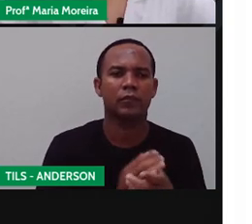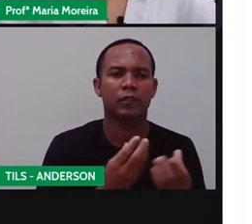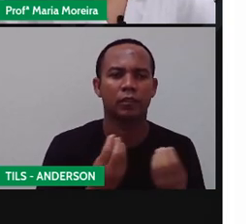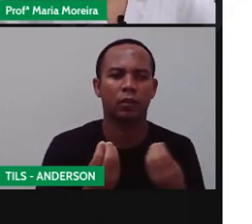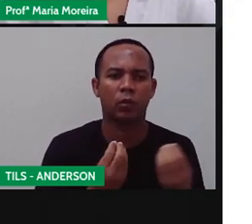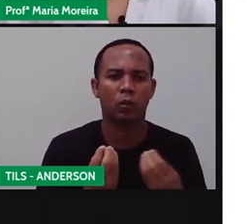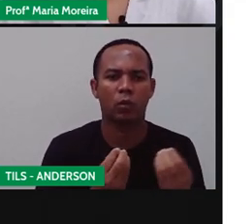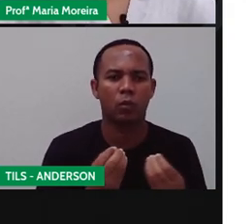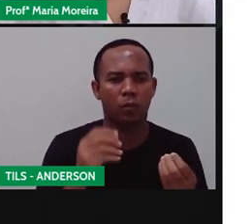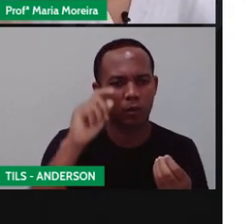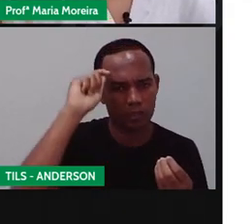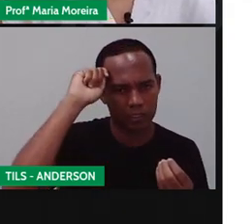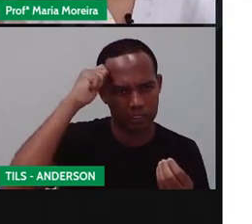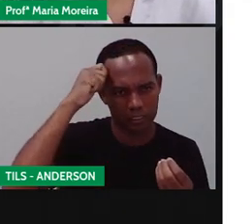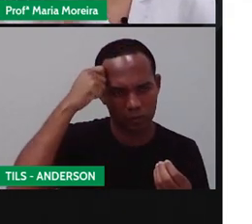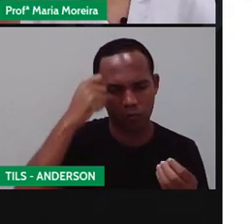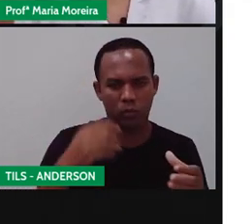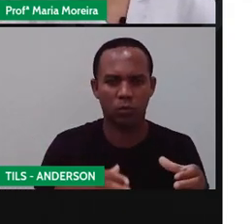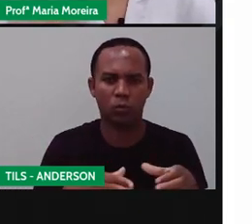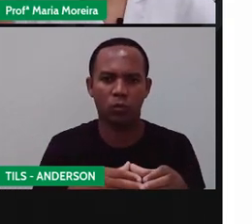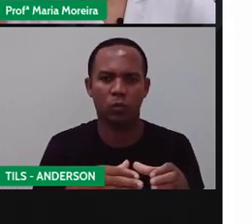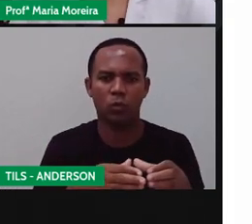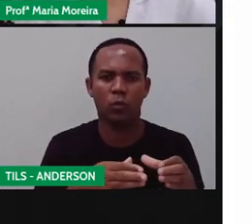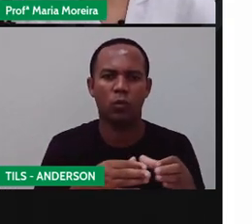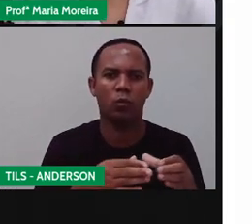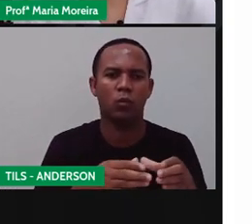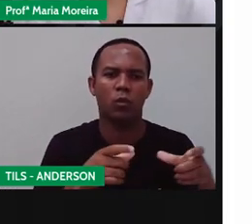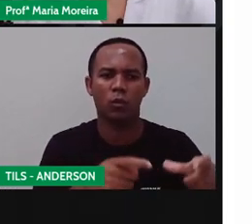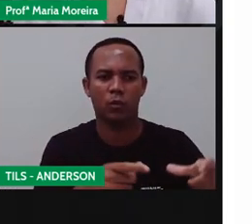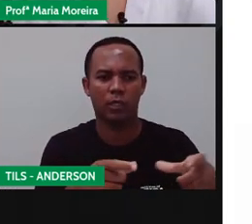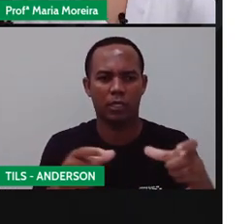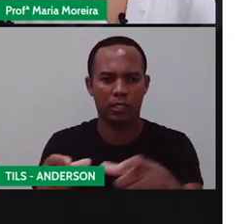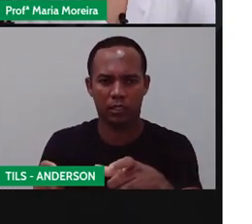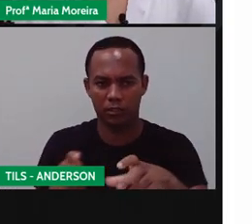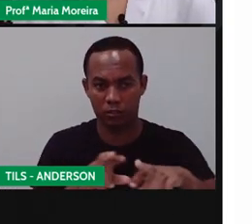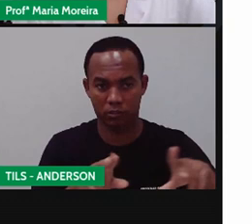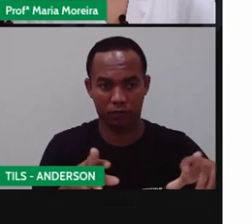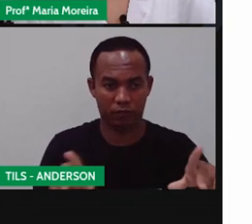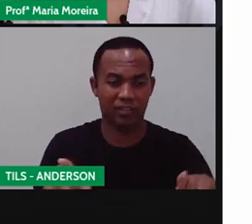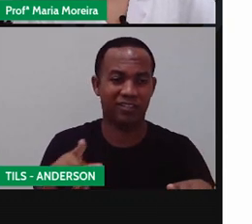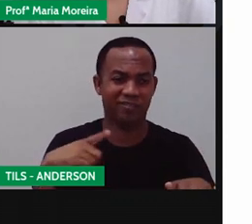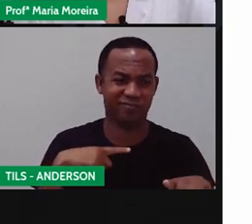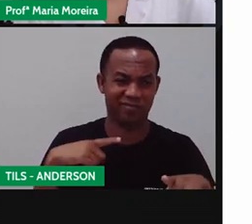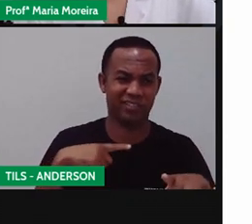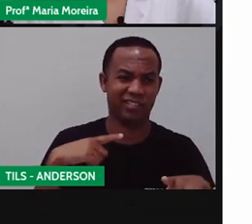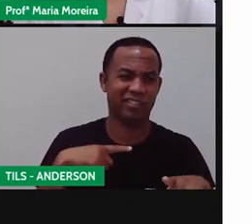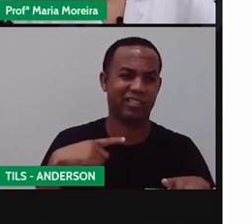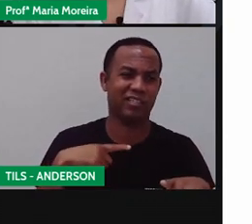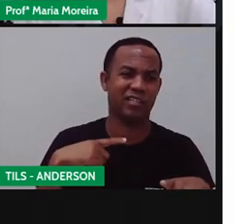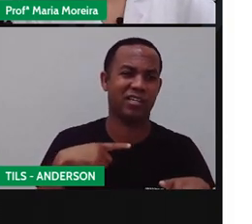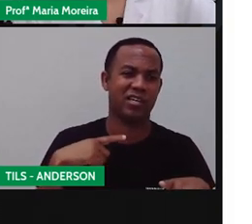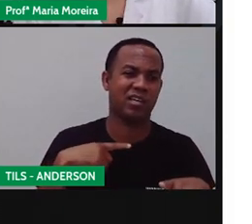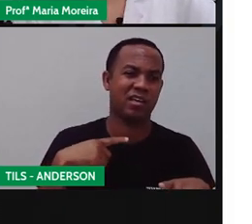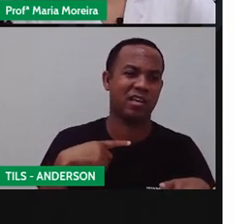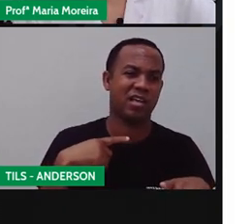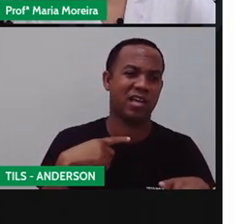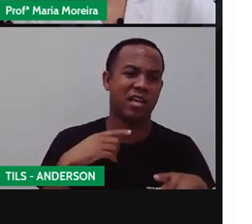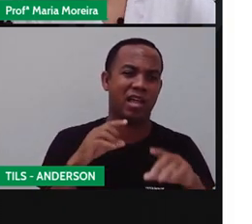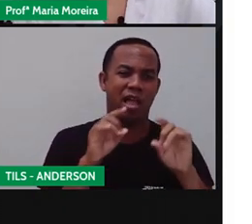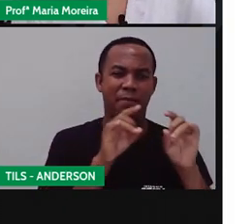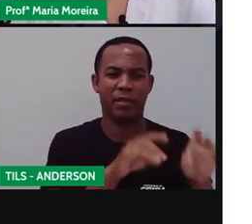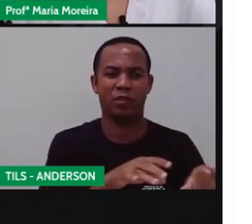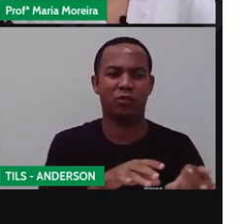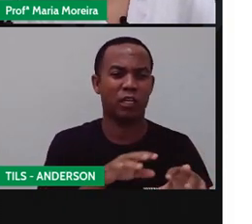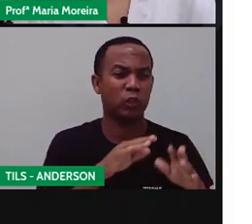esses negros, esses africanos que vieram de vários países tenham deixado todos os seus bens